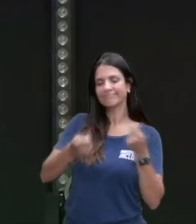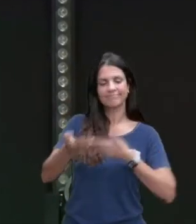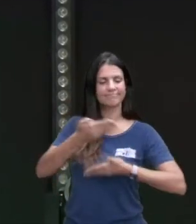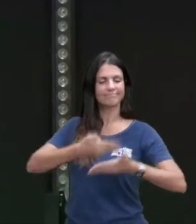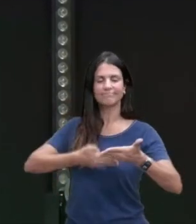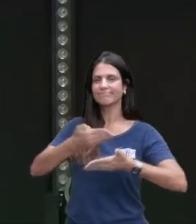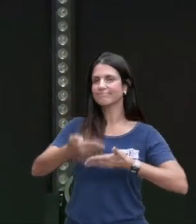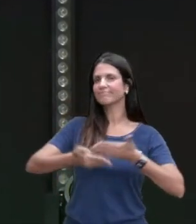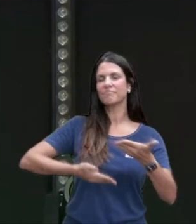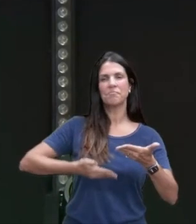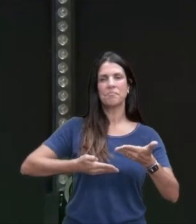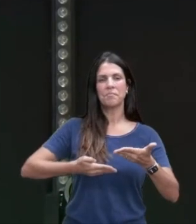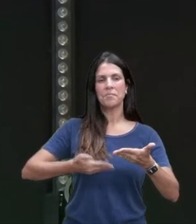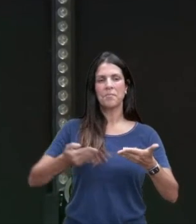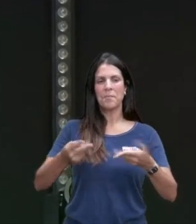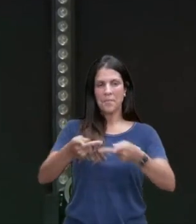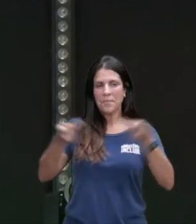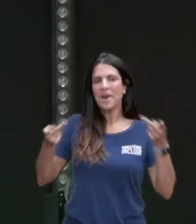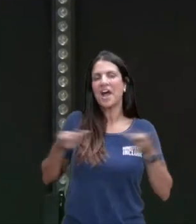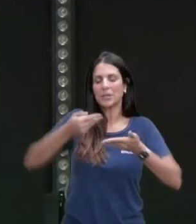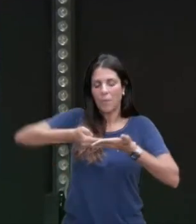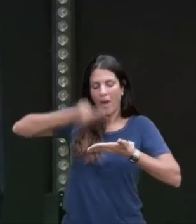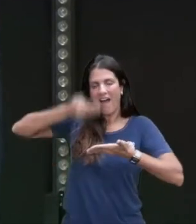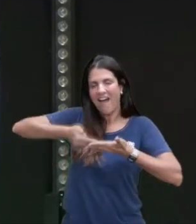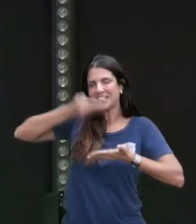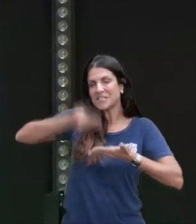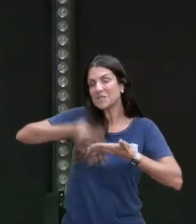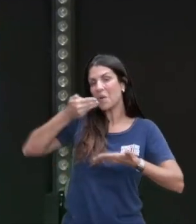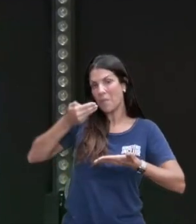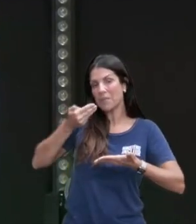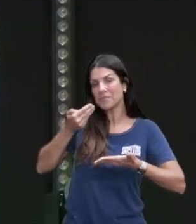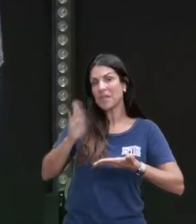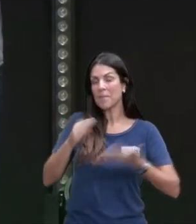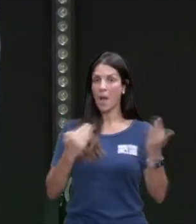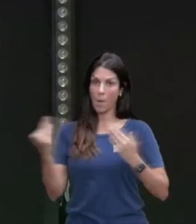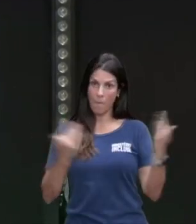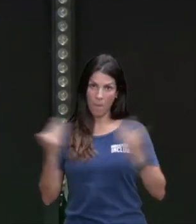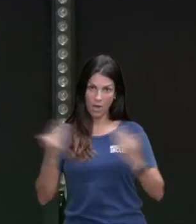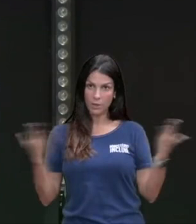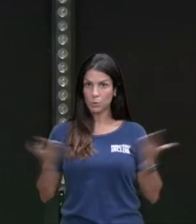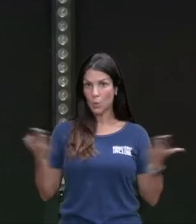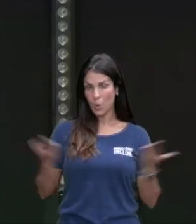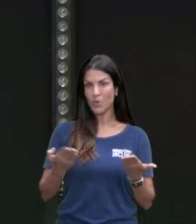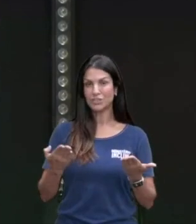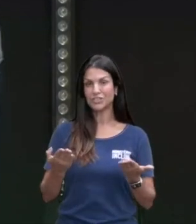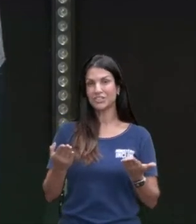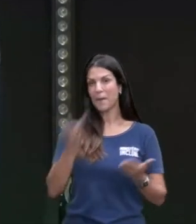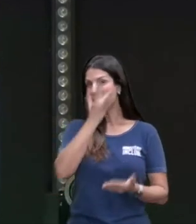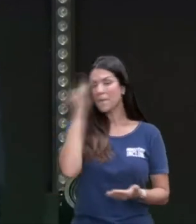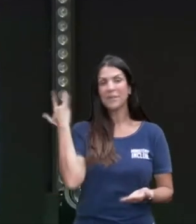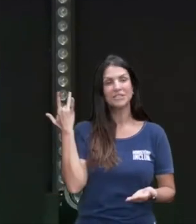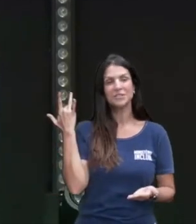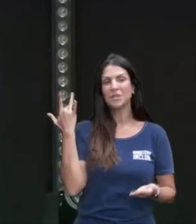de lentilha mas tem muita gente se entregando por um copo de cervejada por uma amizade de alguém